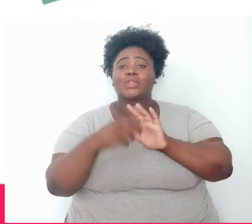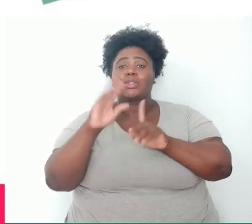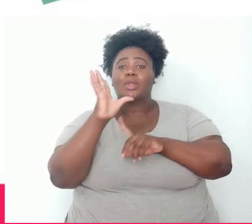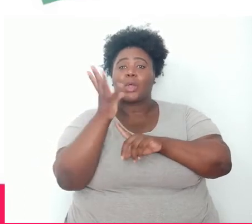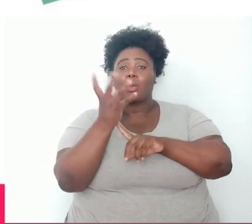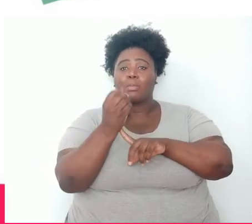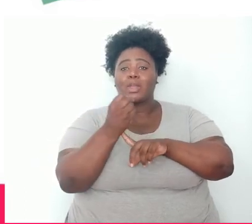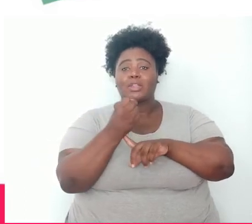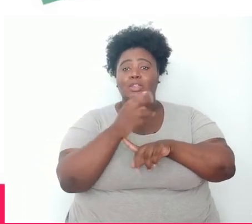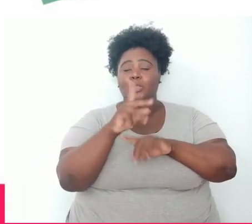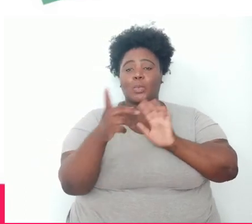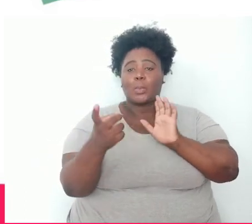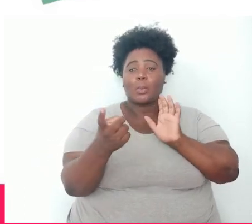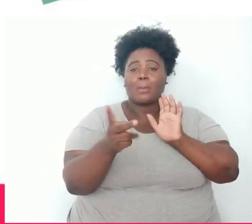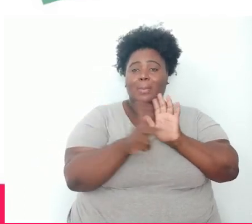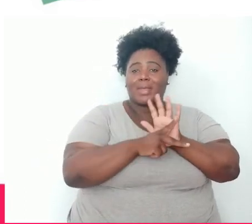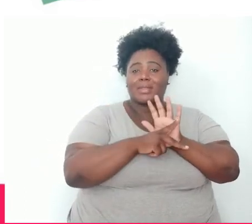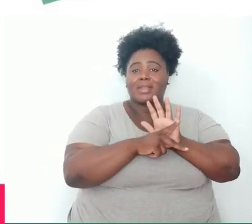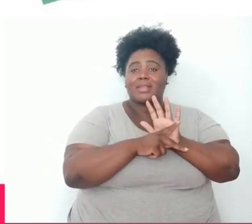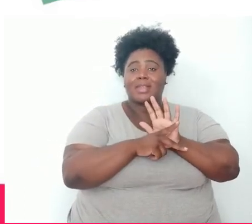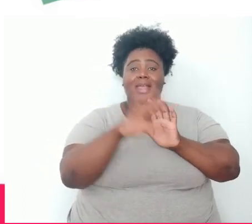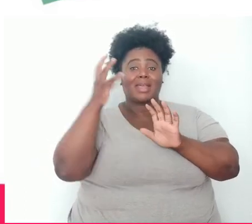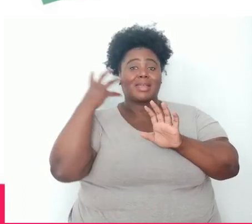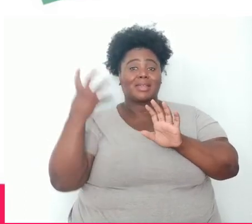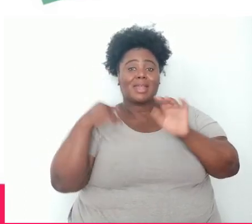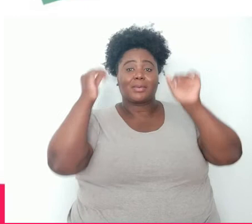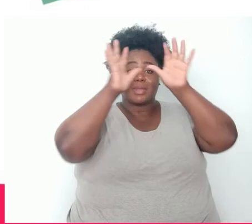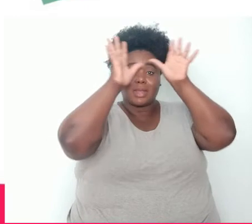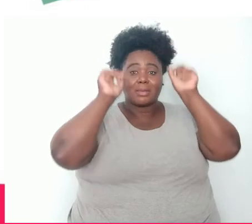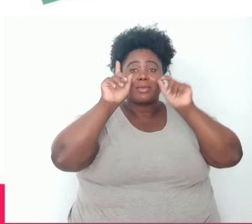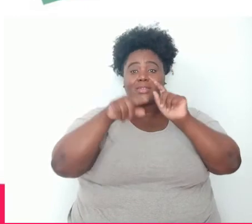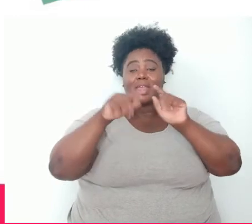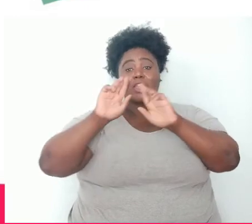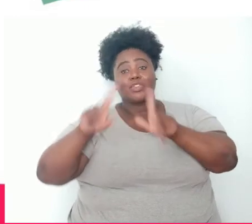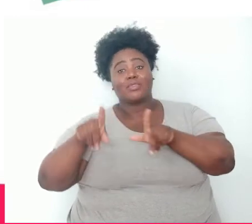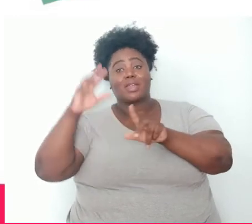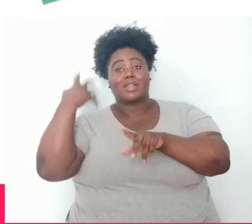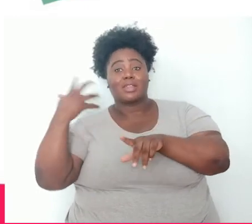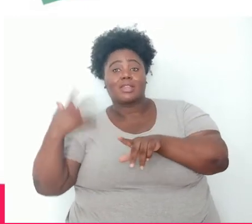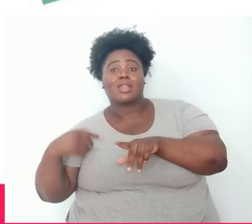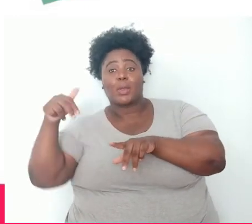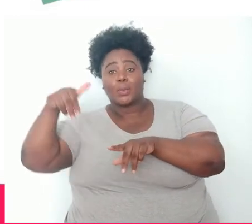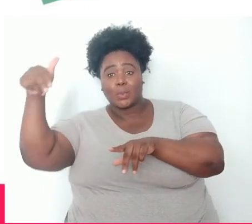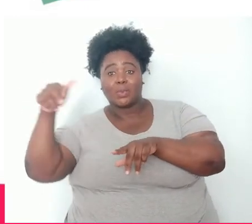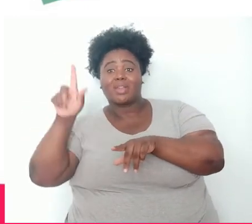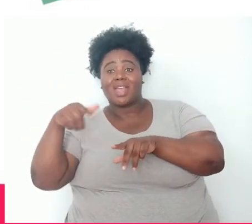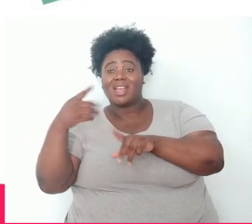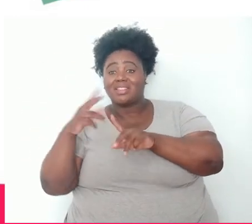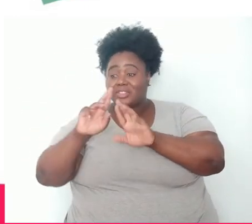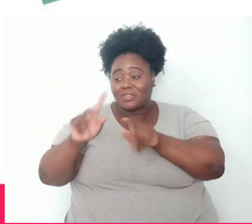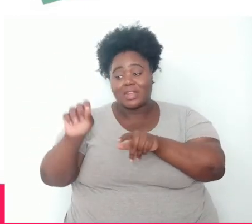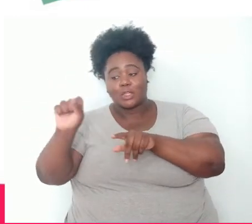essa região. Ser drag na Amazônia é diferente de ser drag no Nordeste, do que ser drag no Sudeste. Cada região vai